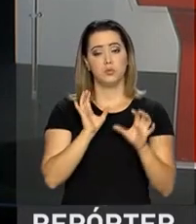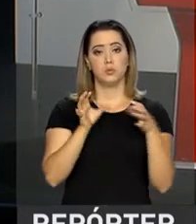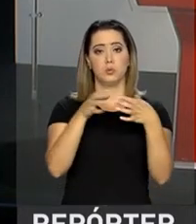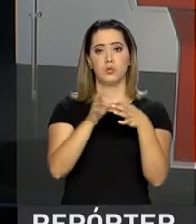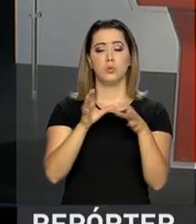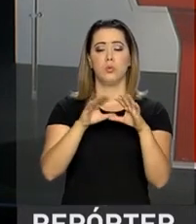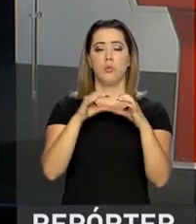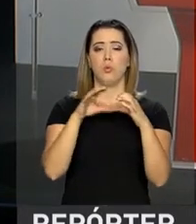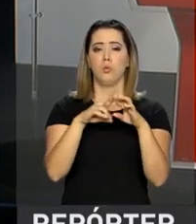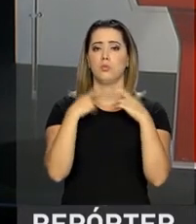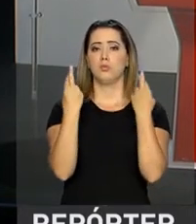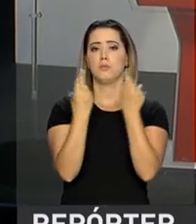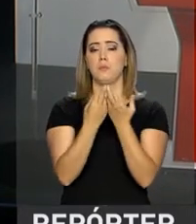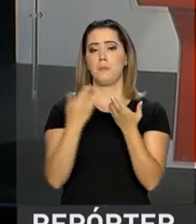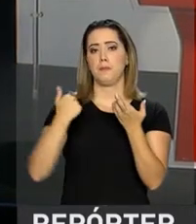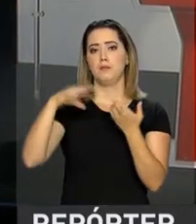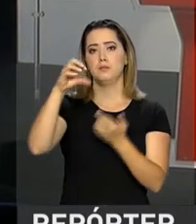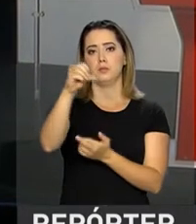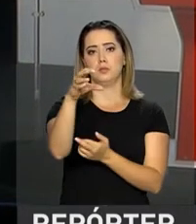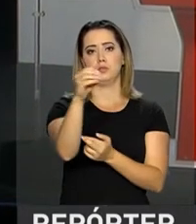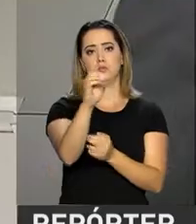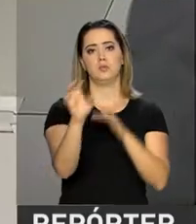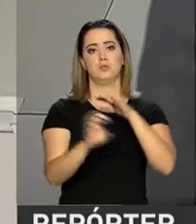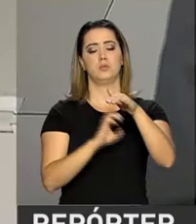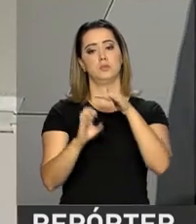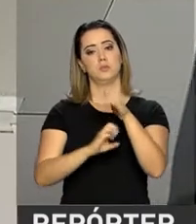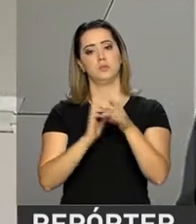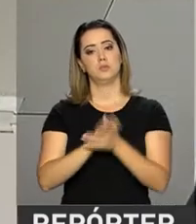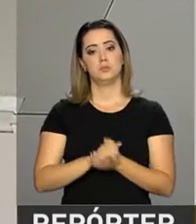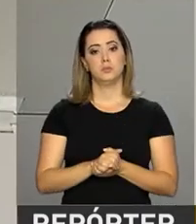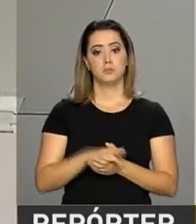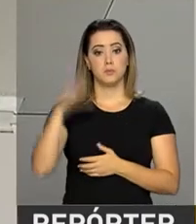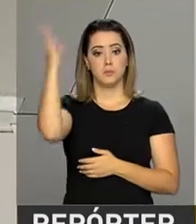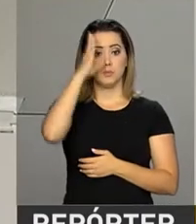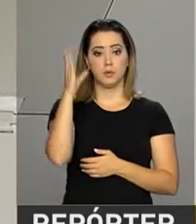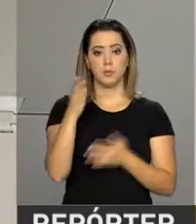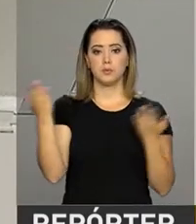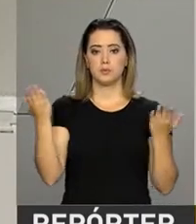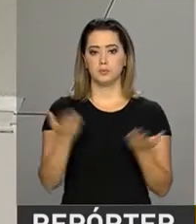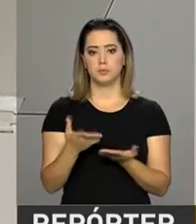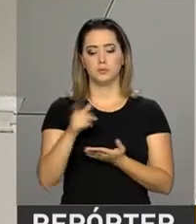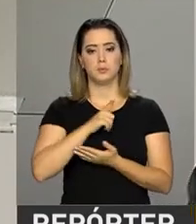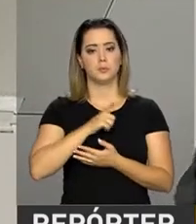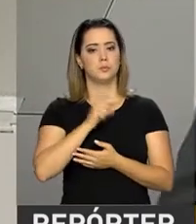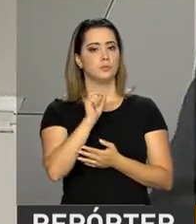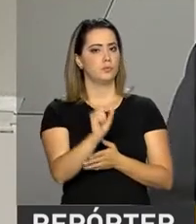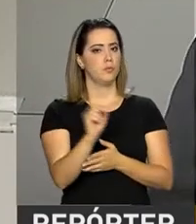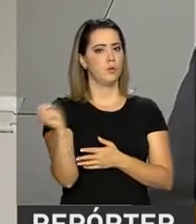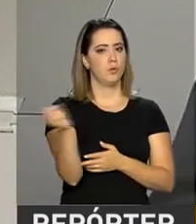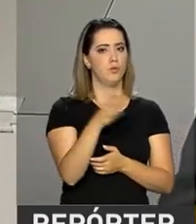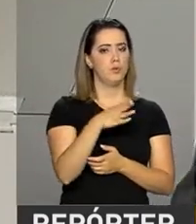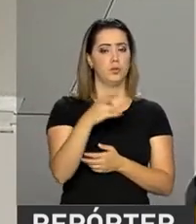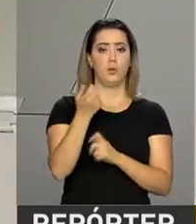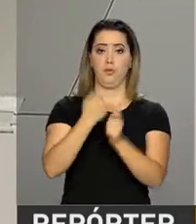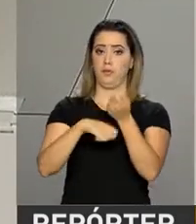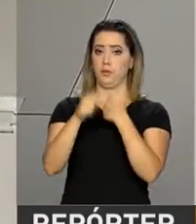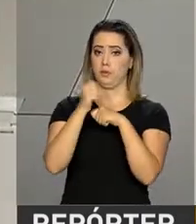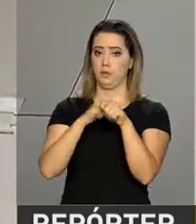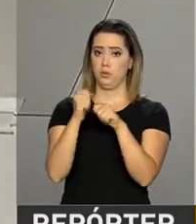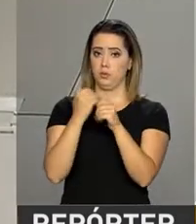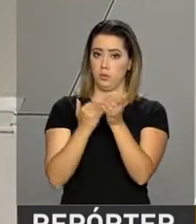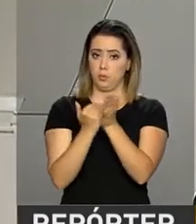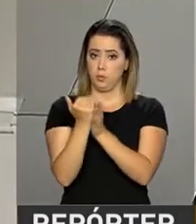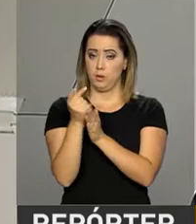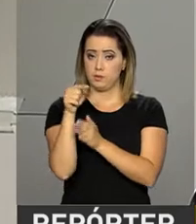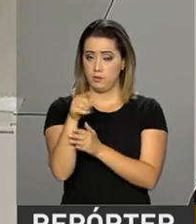de 90 empresas brasileiras e estrangeiras o brasil passa a ter uma nova doutrina econômica que se inicia